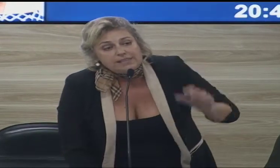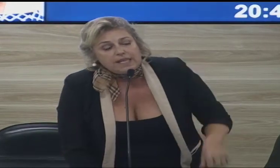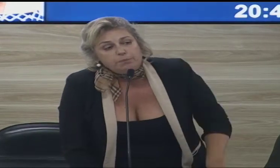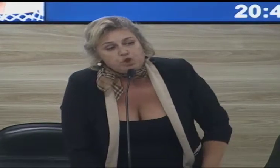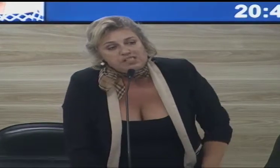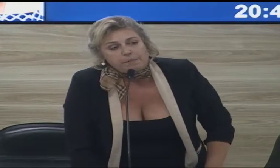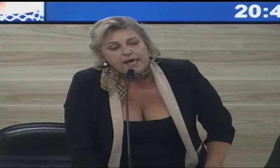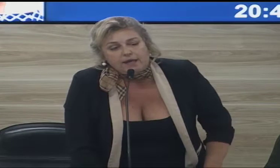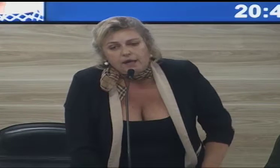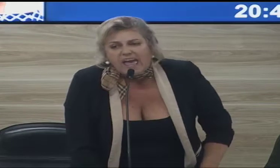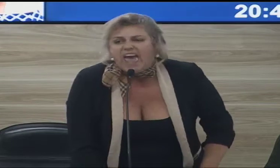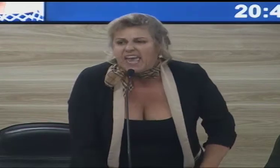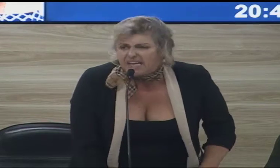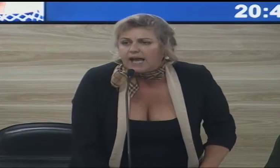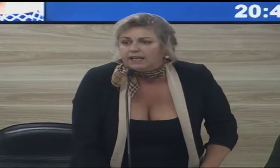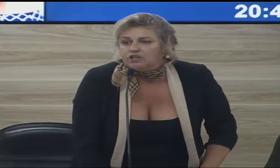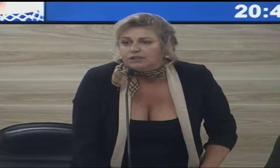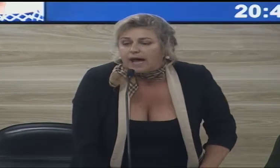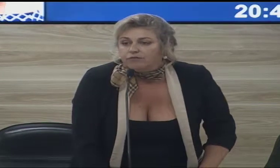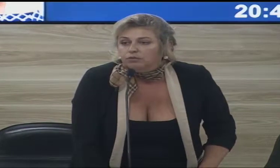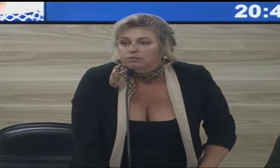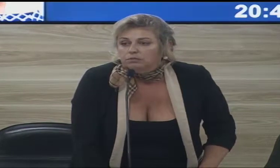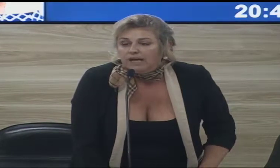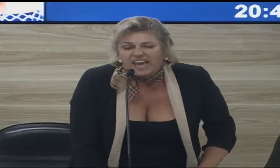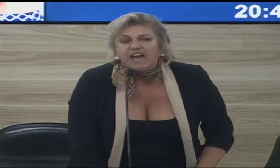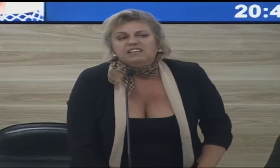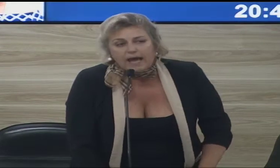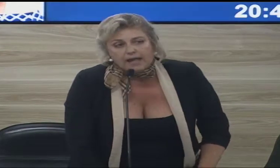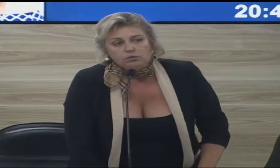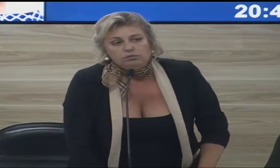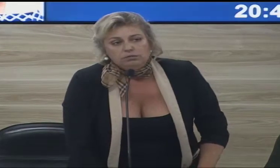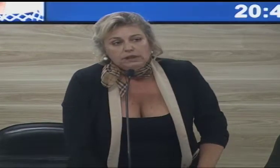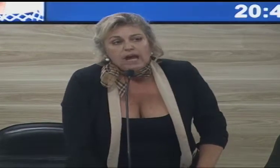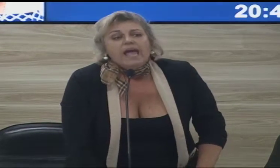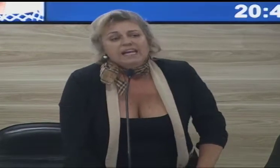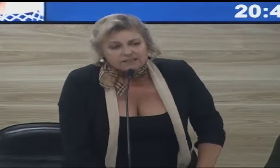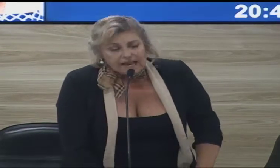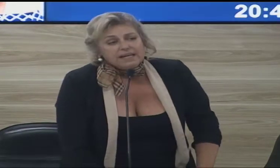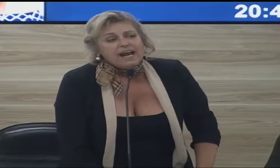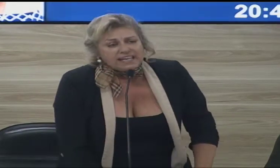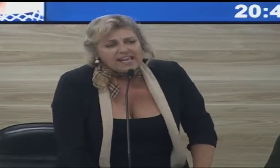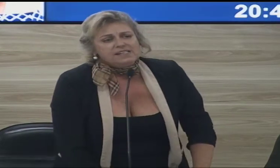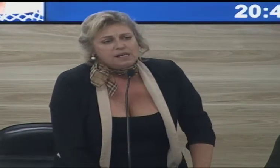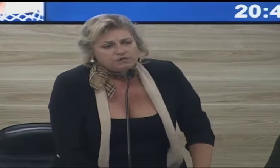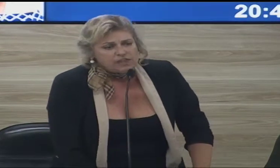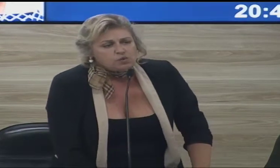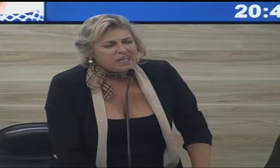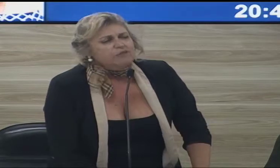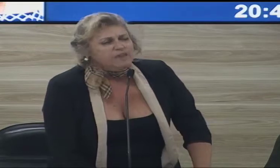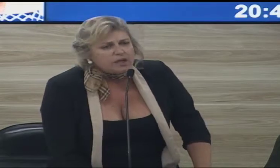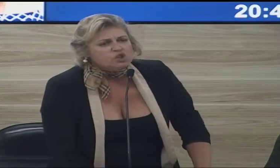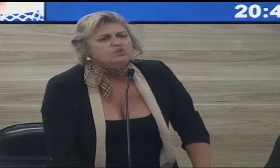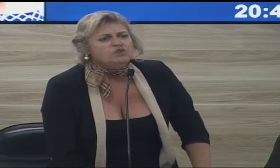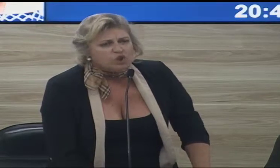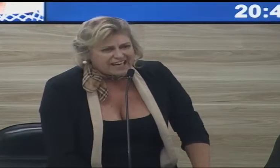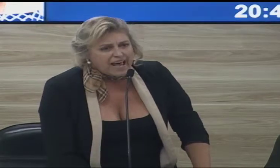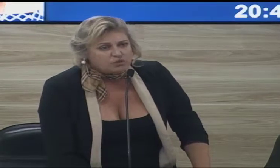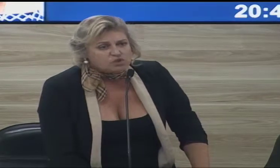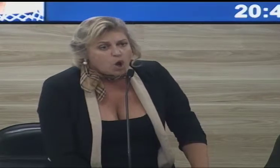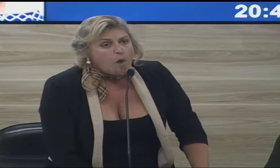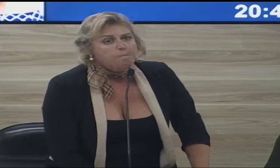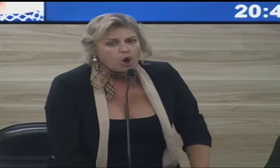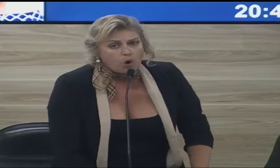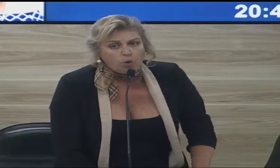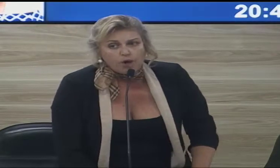diminuir esse tempo de espera. É inacreditável, é arcaico entrar naquele serviço e ver que os